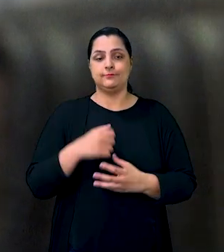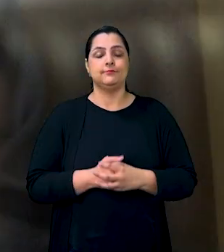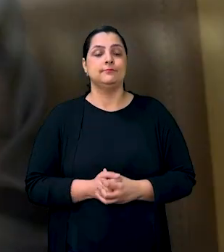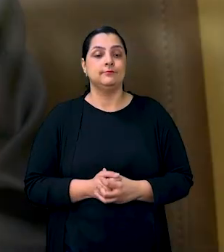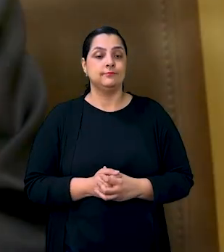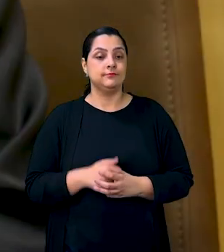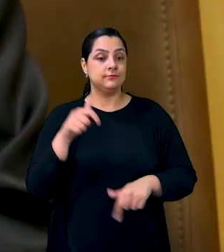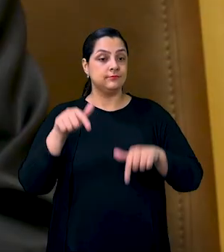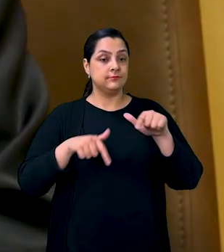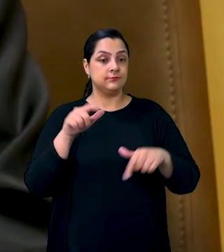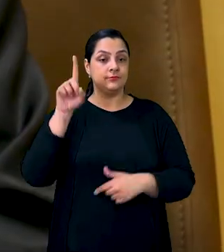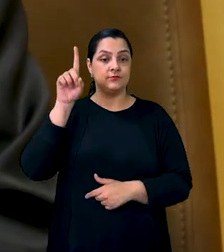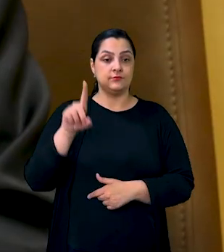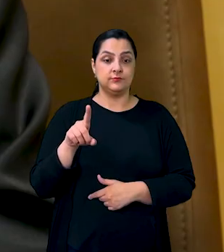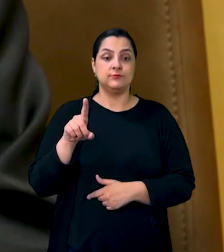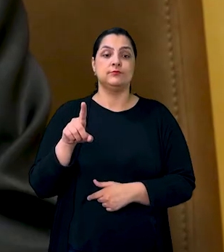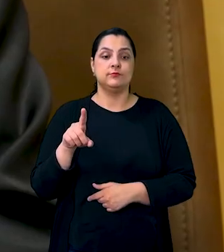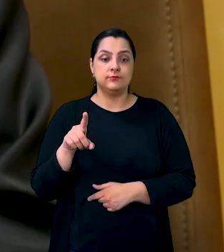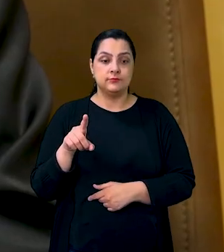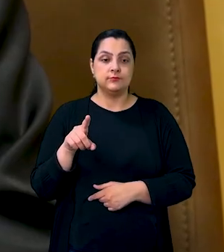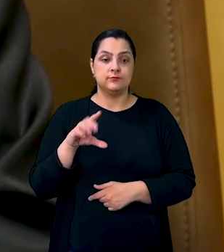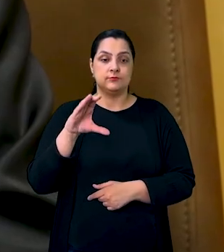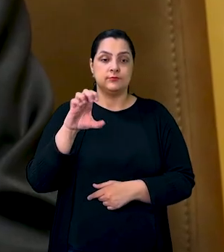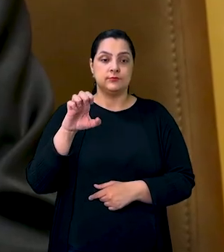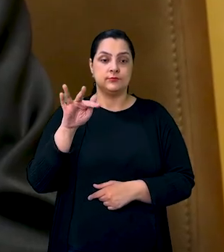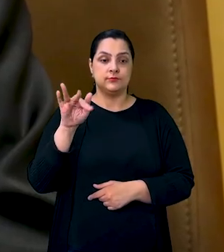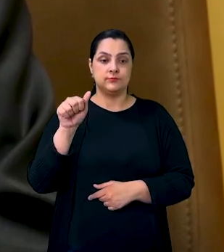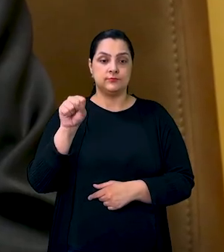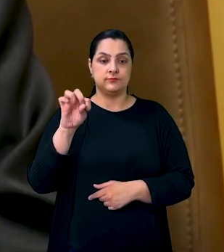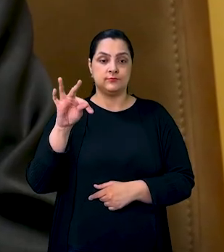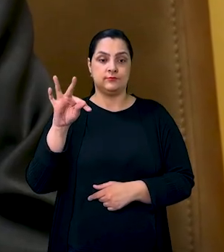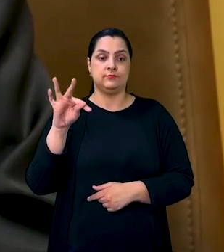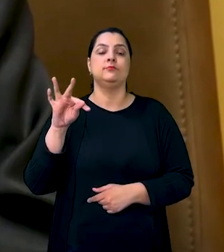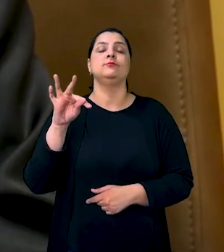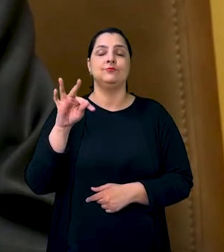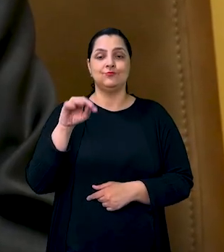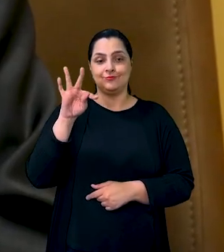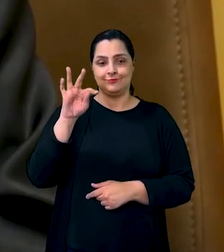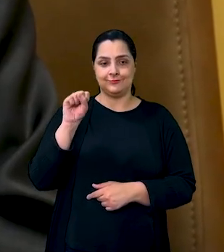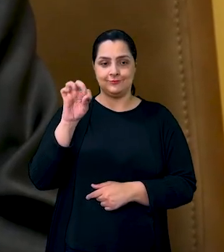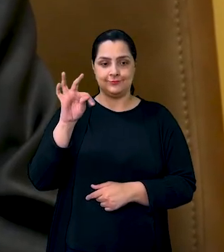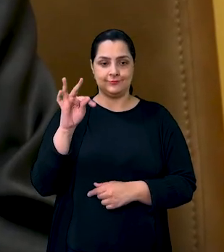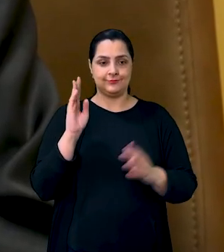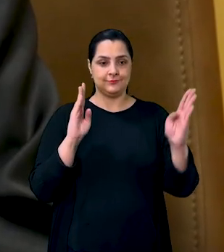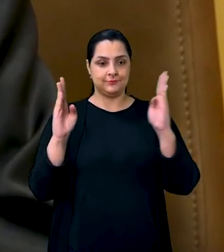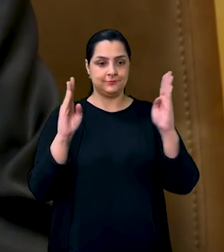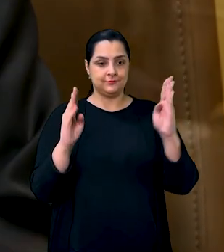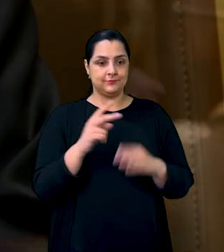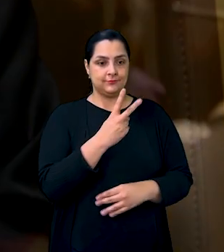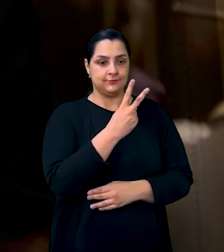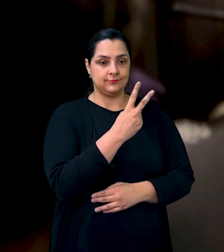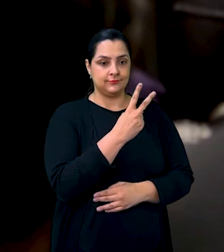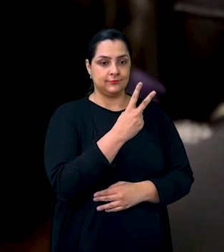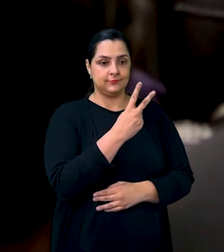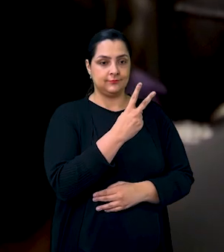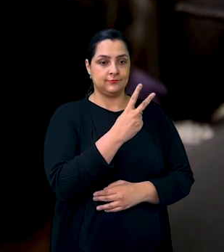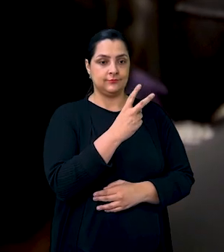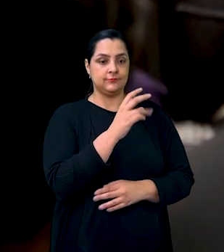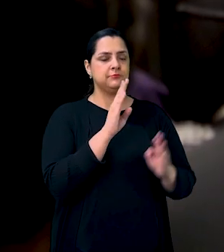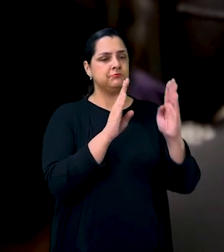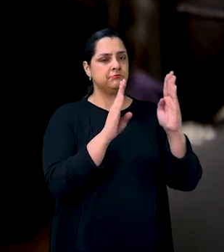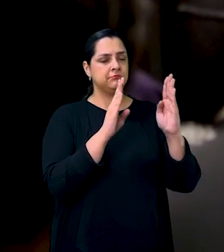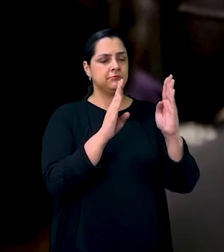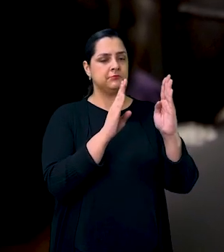do Trabalho. Exerceu o cargo de diretor do Centro de Formação e Aperfeiçoamento de Assessores e Servidores do Tribunal Superior